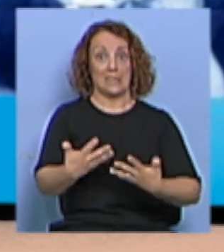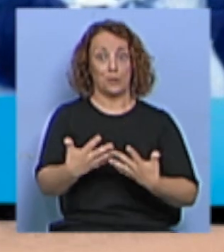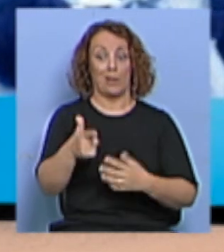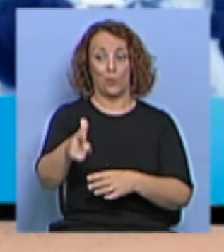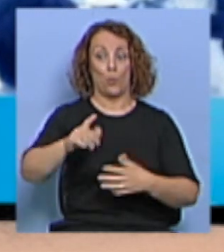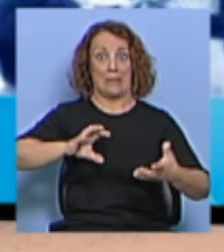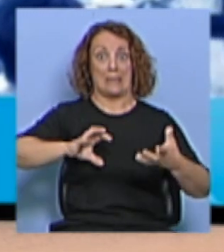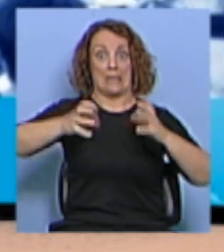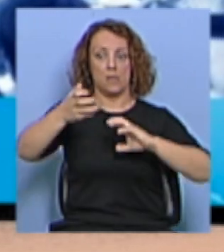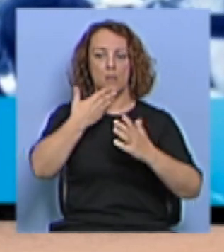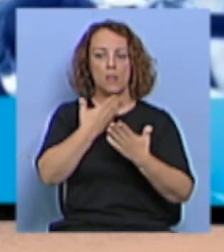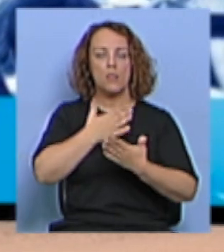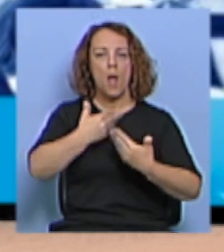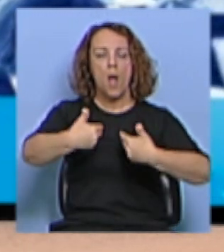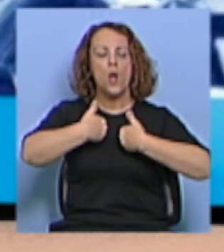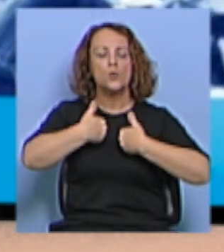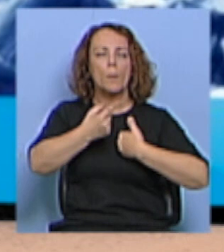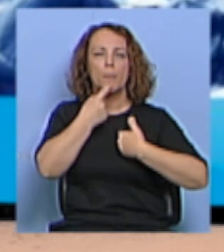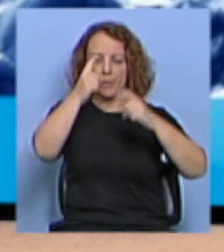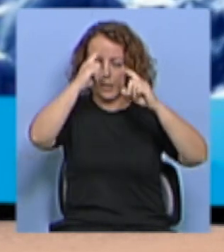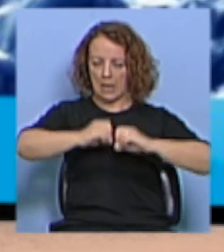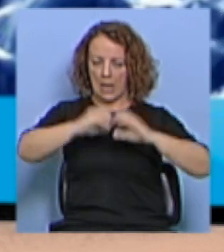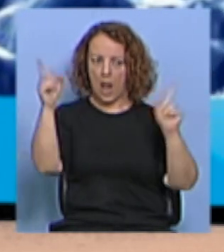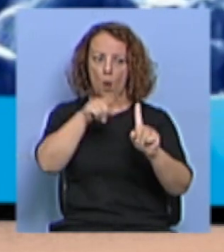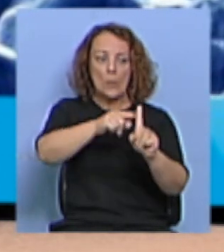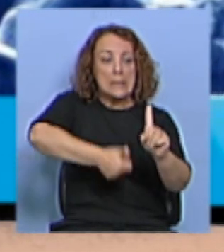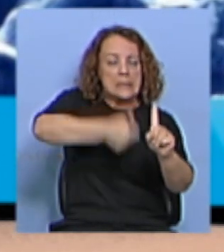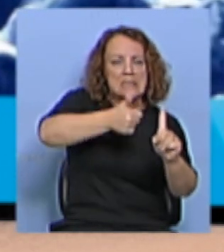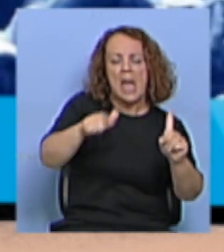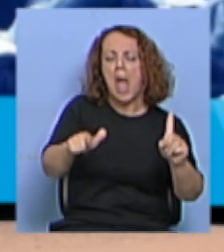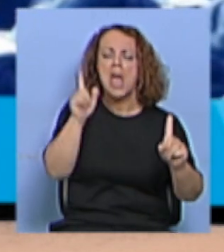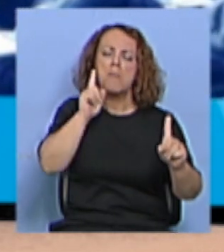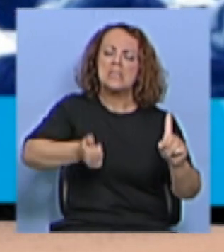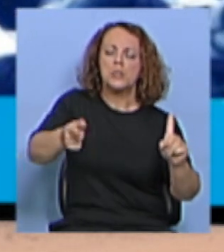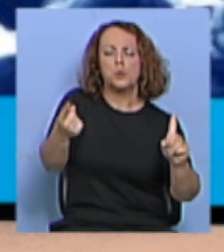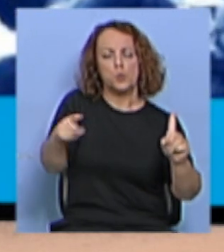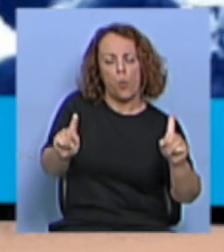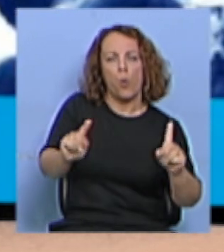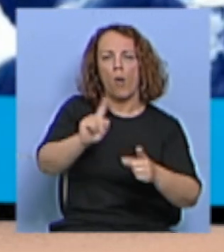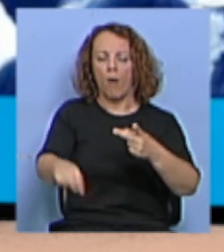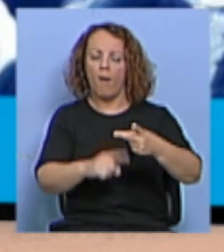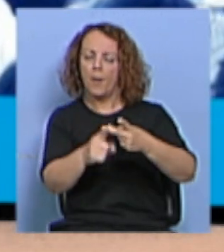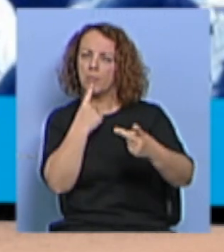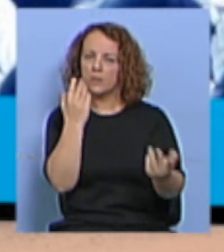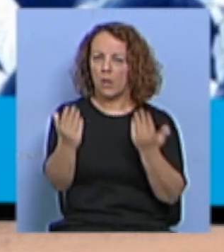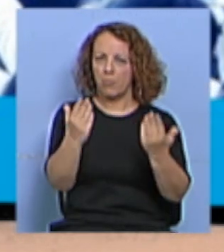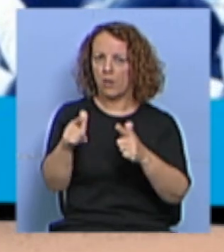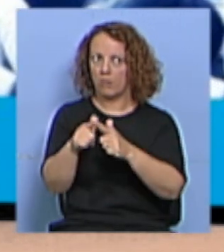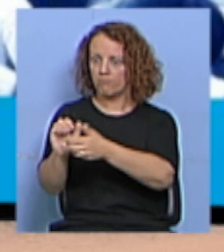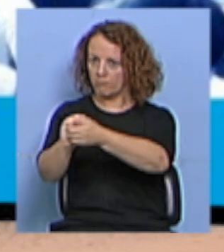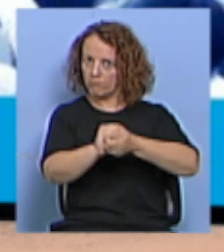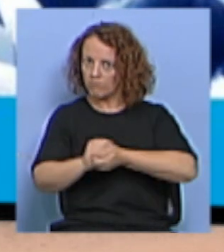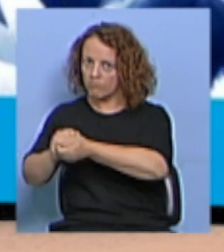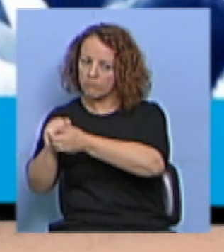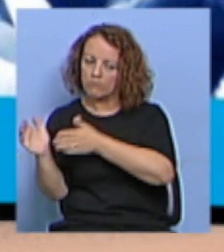nos pode ajudar é a perceber o que é essencial e o que é acessório, e o que é lucro e o que é solidariedade. E por